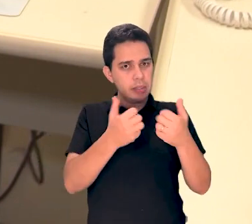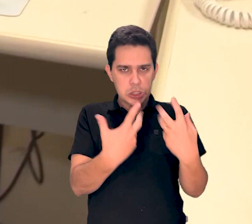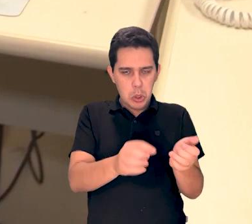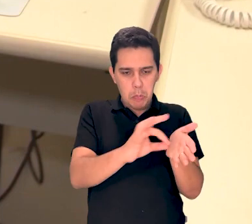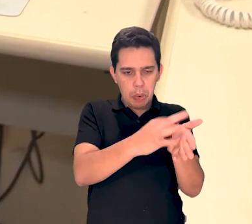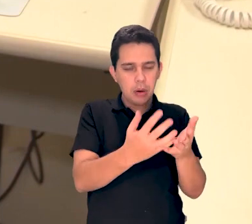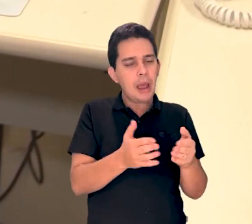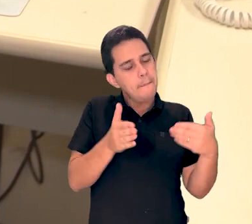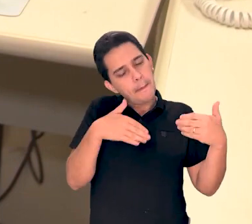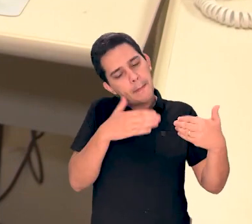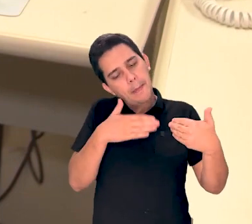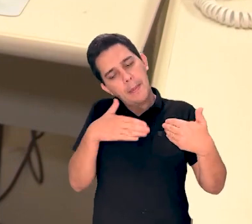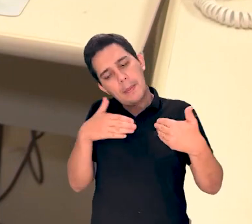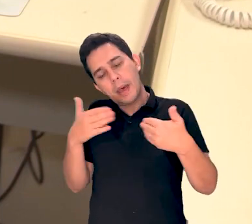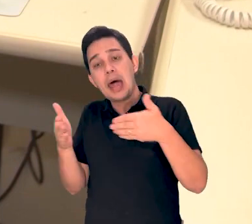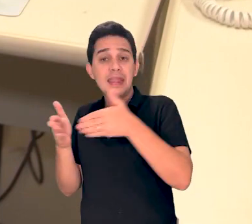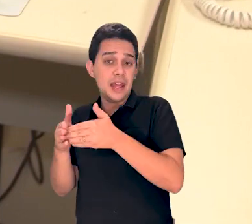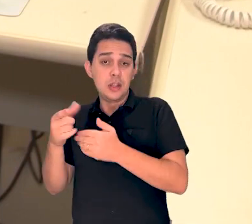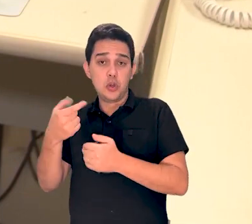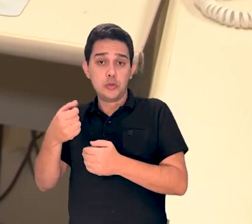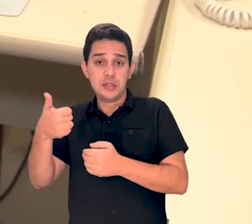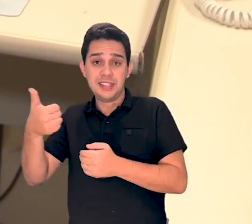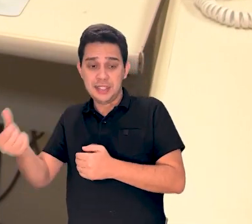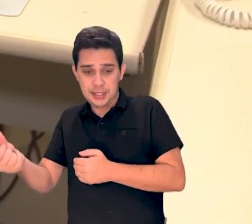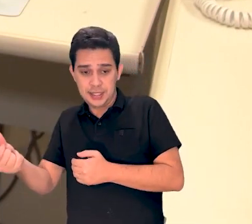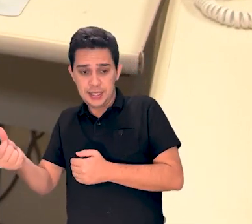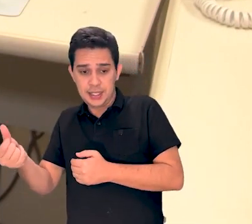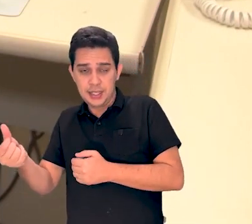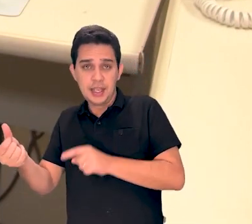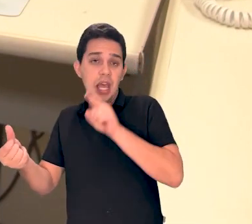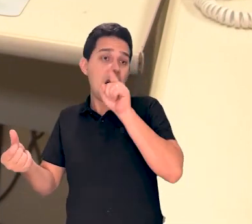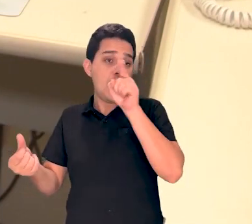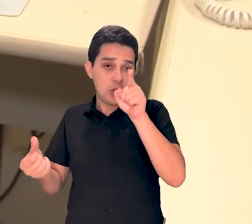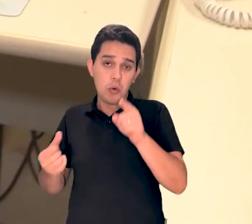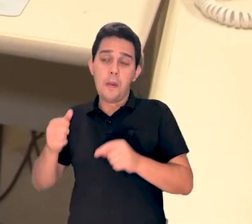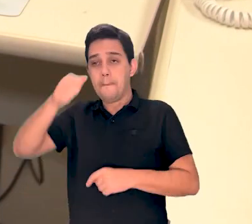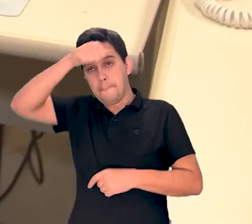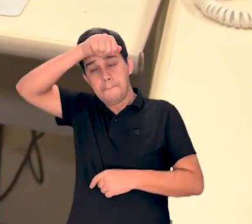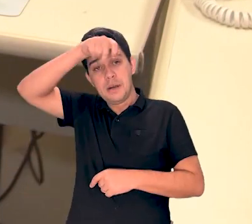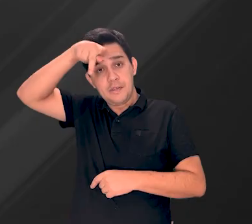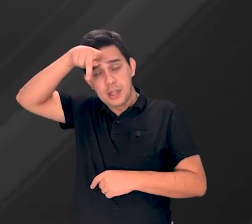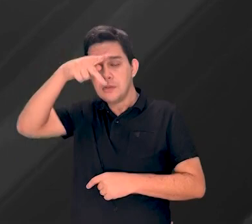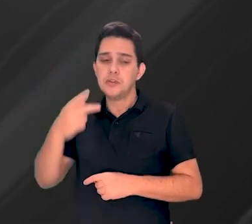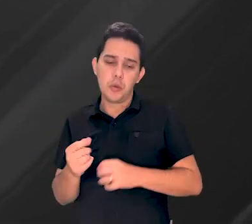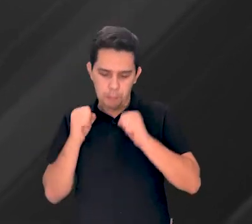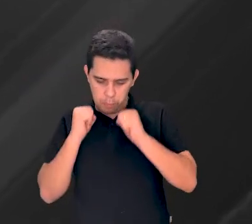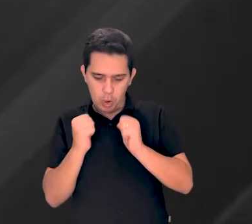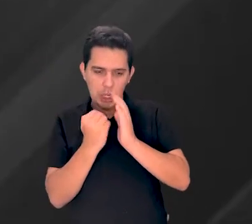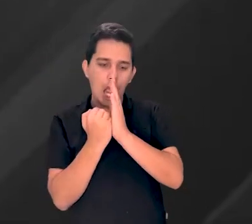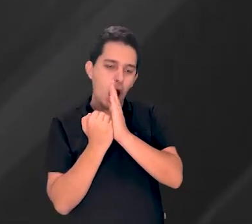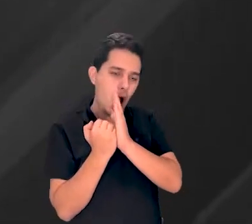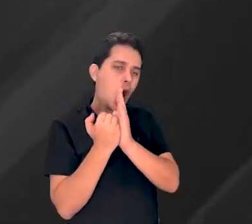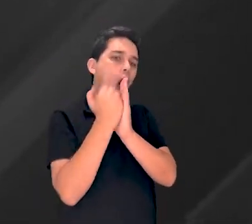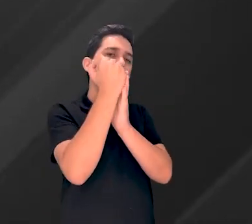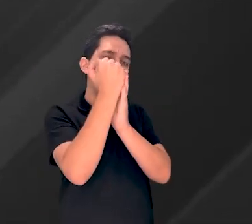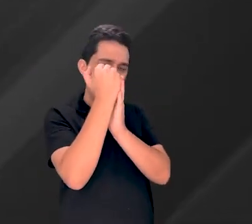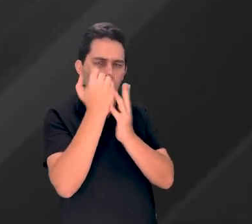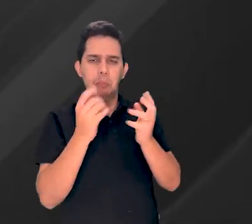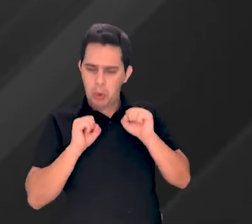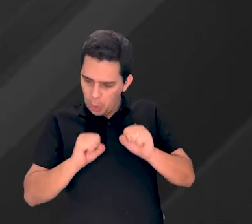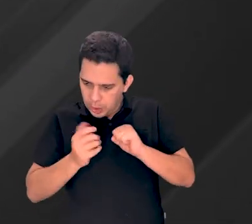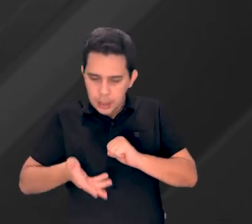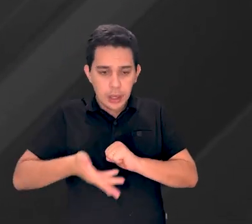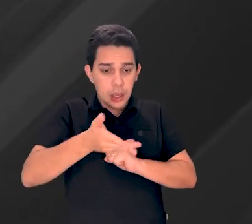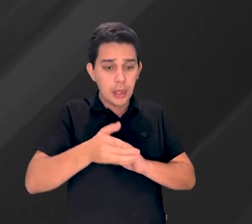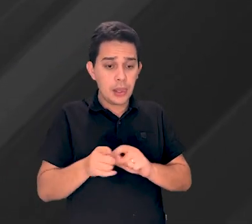quando aí o Prefeito deu o reajuste previsto no contrato e baixou um decreto dando mais cem porcento